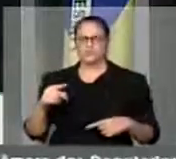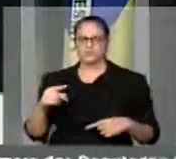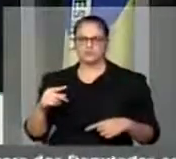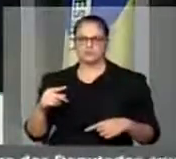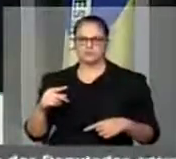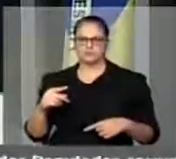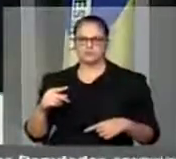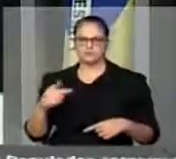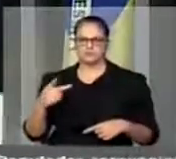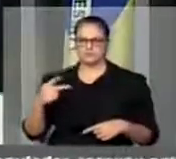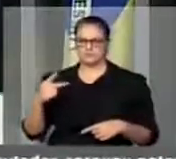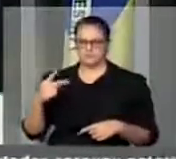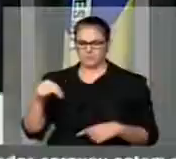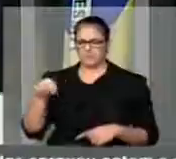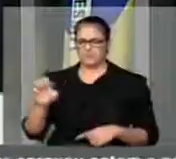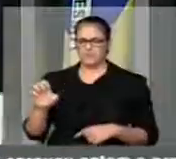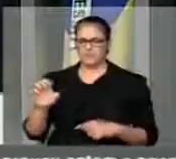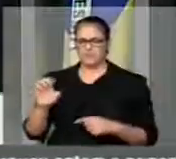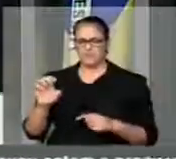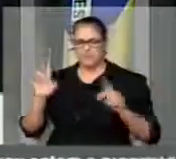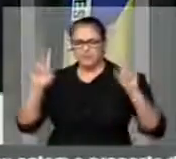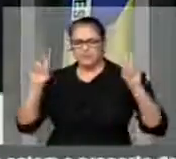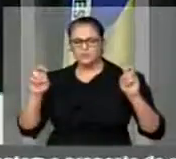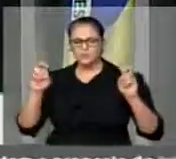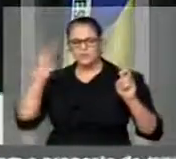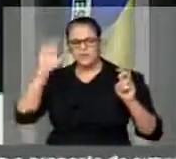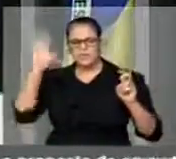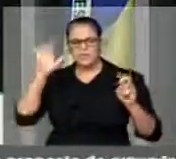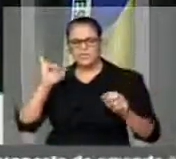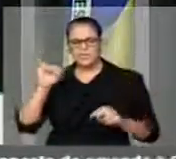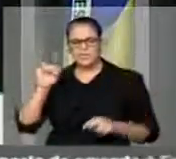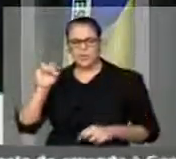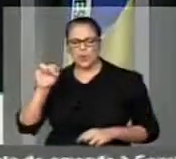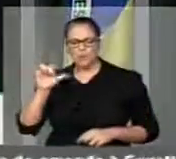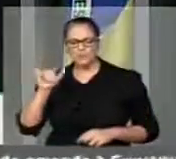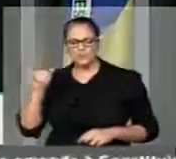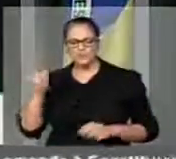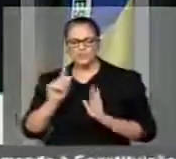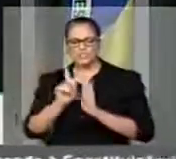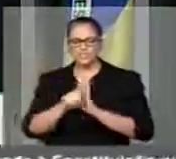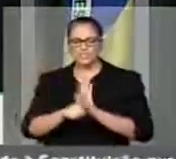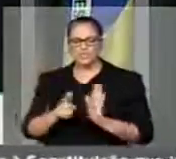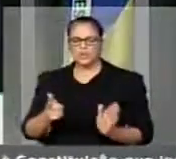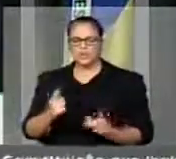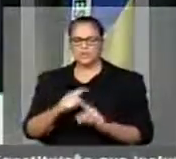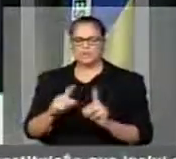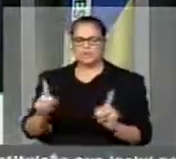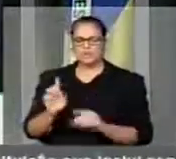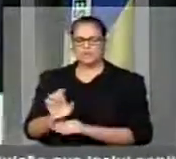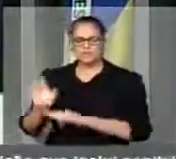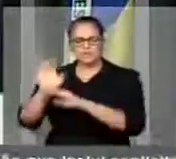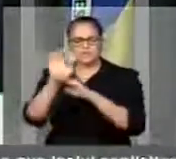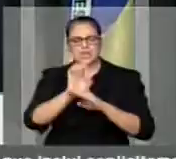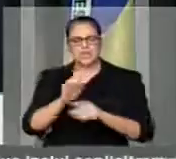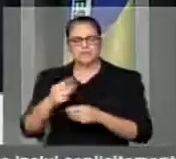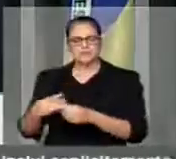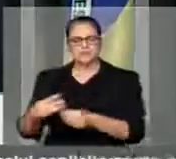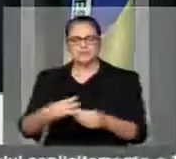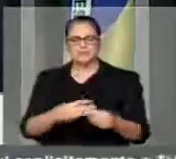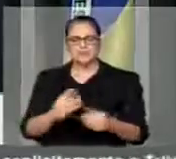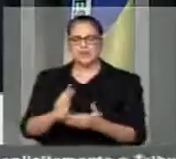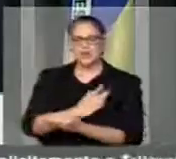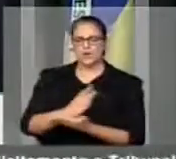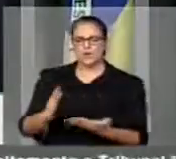Nacional da Educação, a questão da ideologia de gênero. Mas mesmo assim, nos estados, nos municípios,